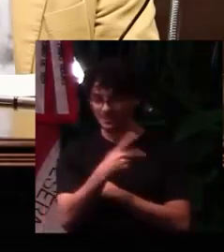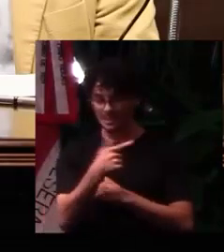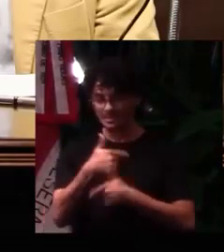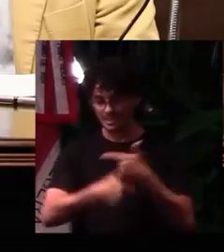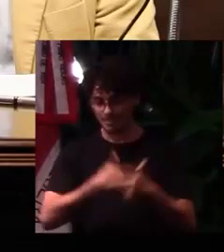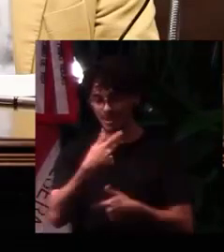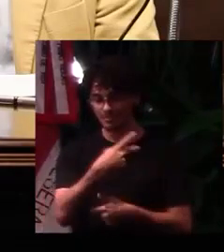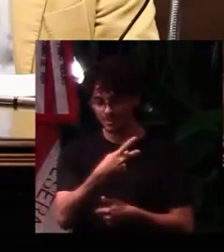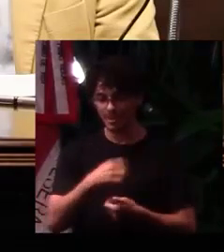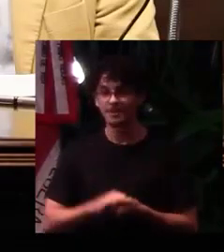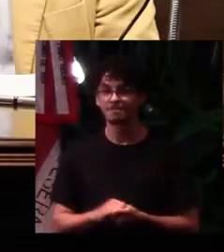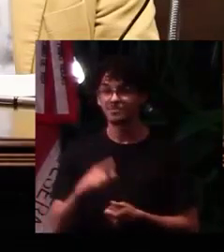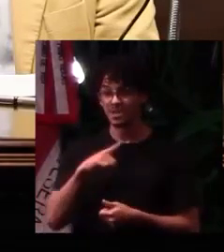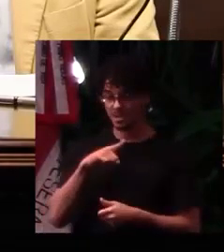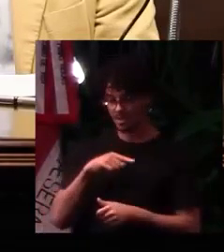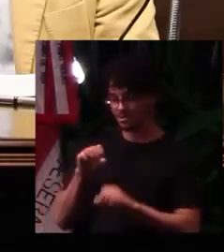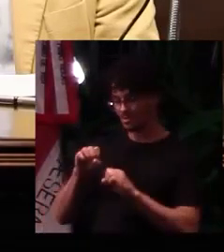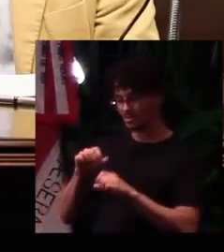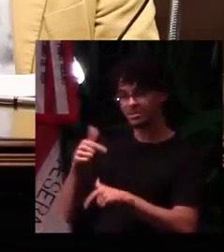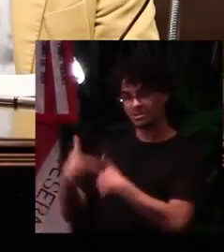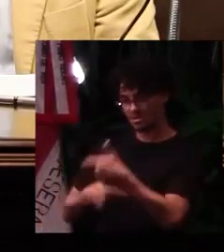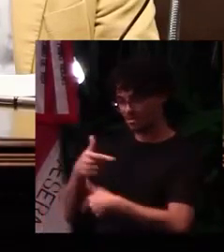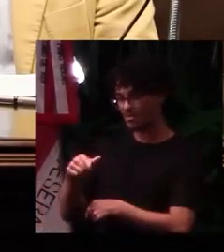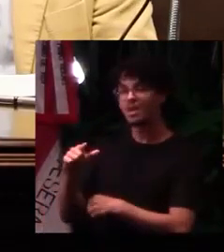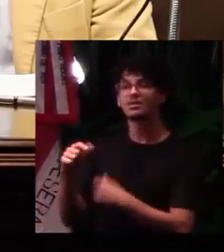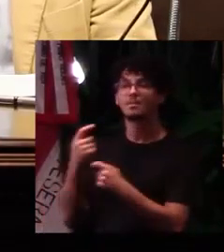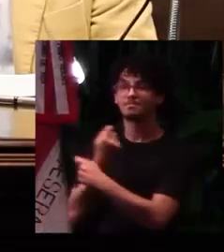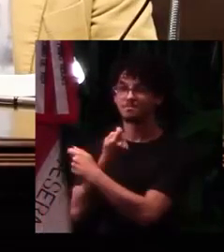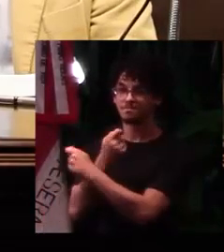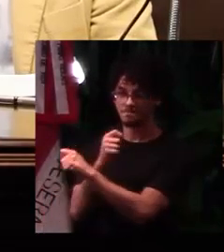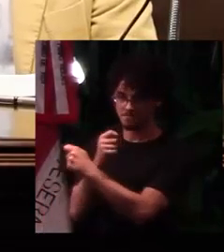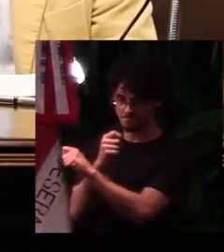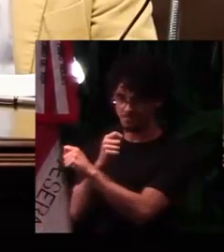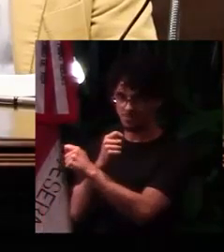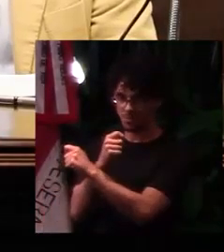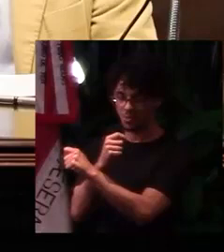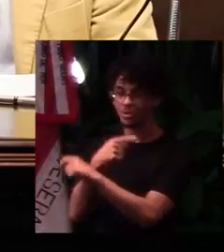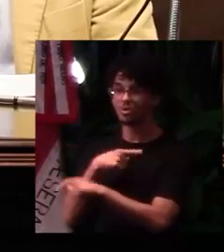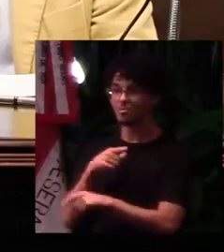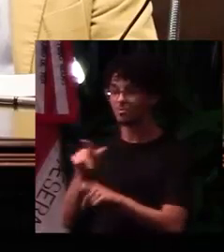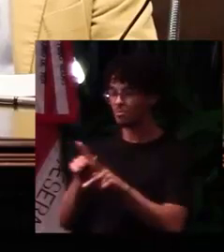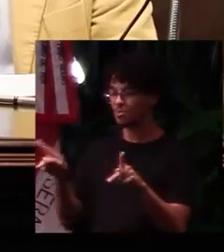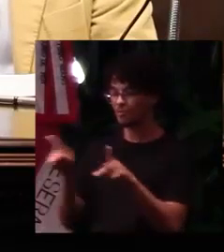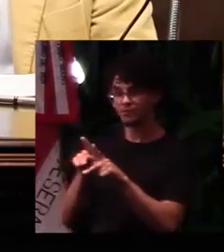Atuação na PUC Minas como professor do curso de direito,